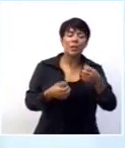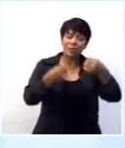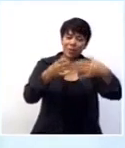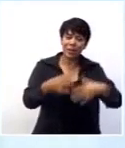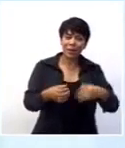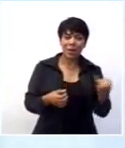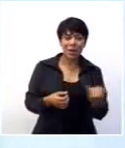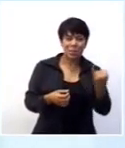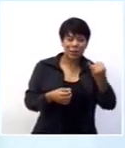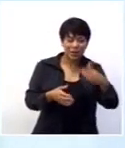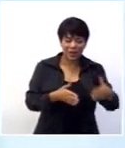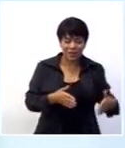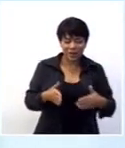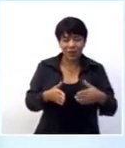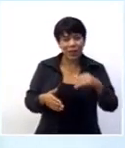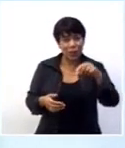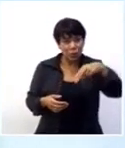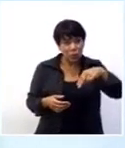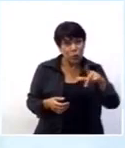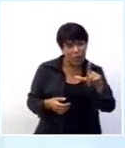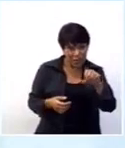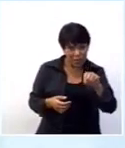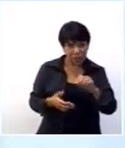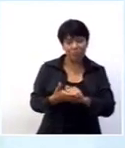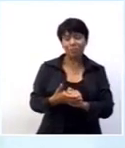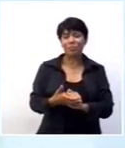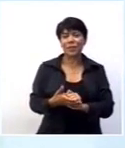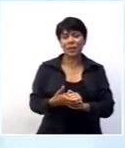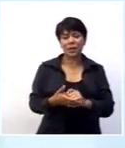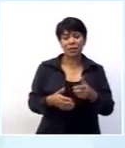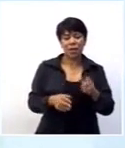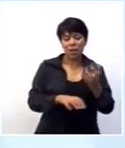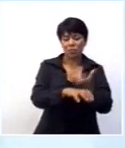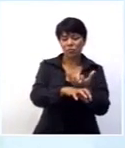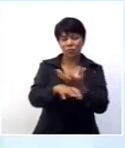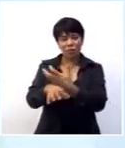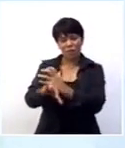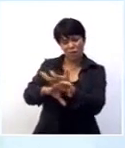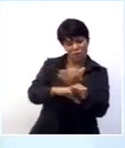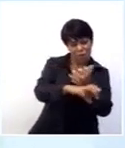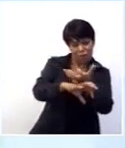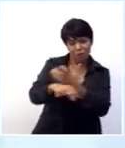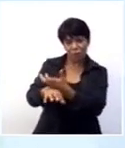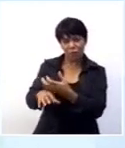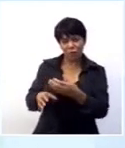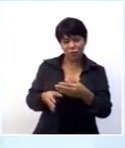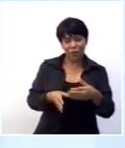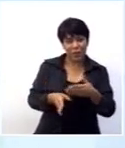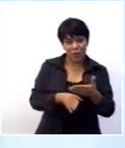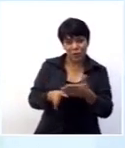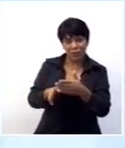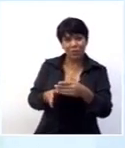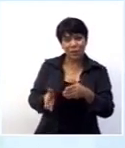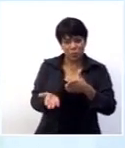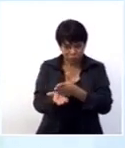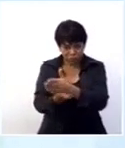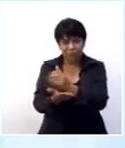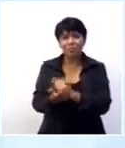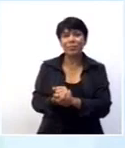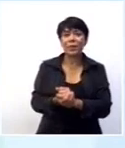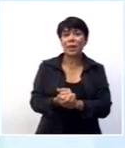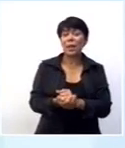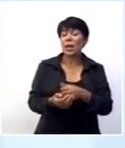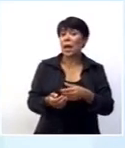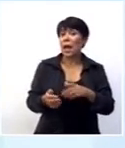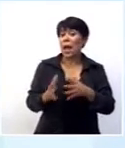está cercado de desertos? Essa região, esses desertos, né, essas fronteiras naturais, elas vão impedir o contato de